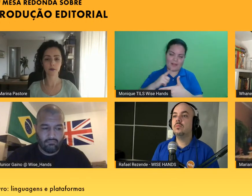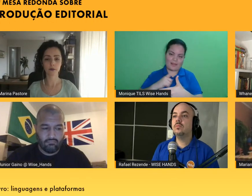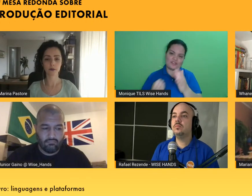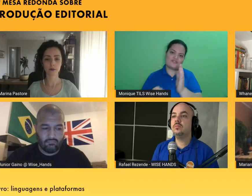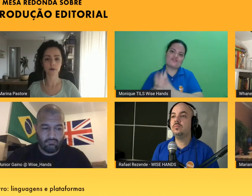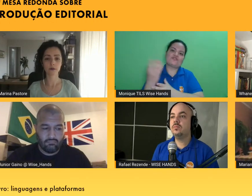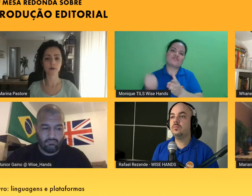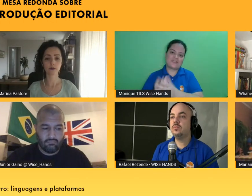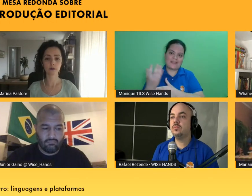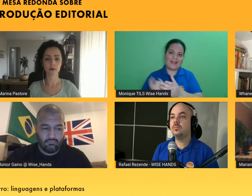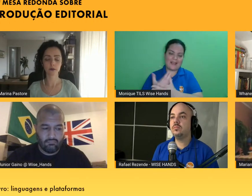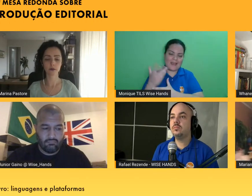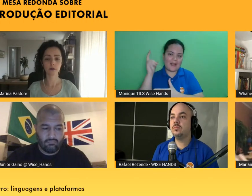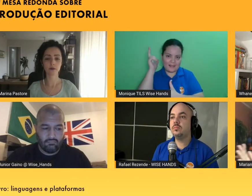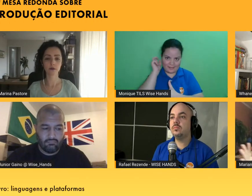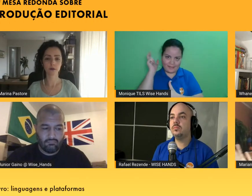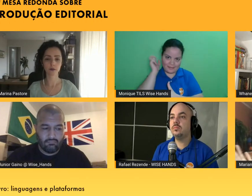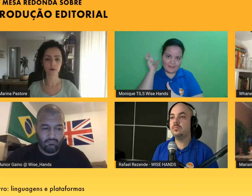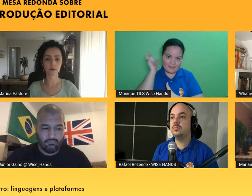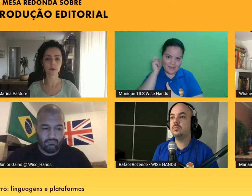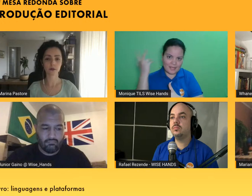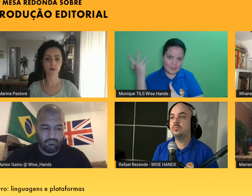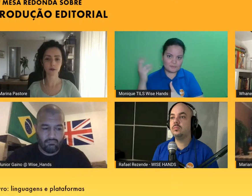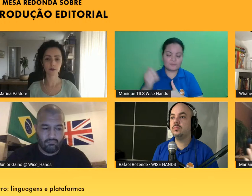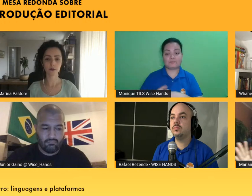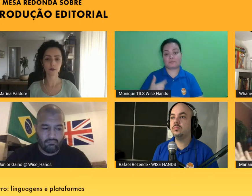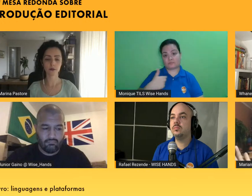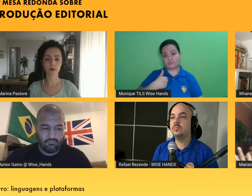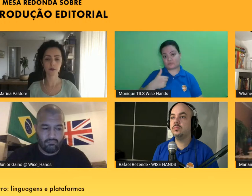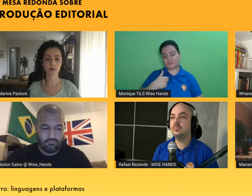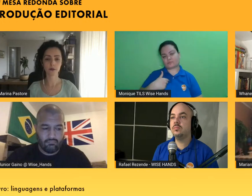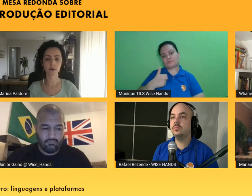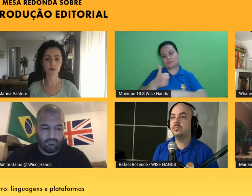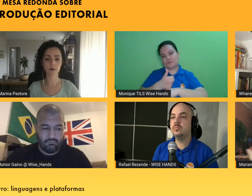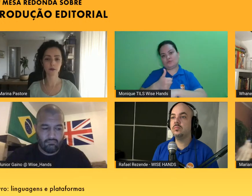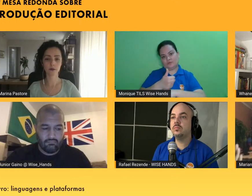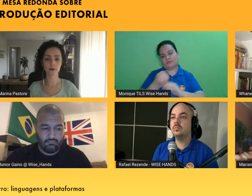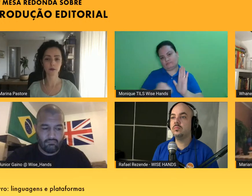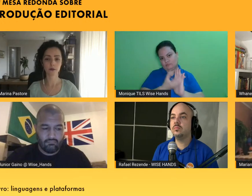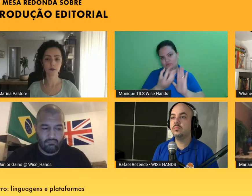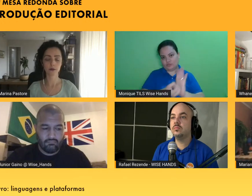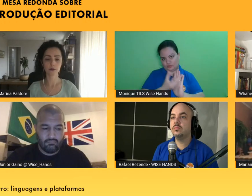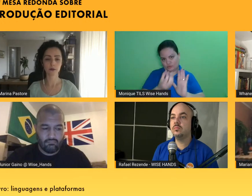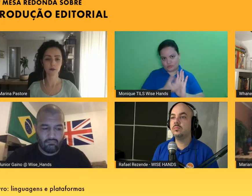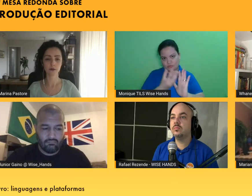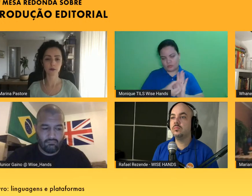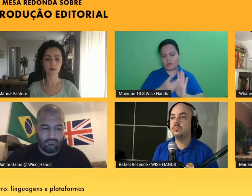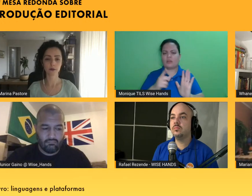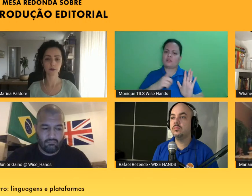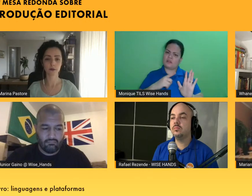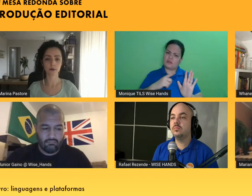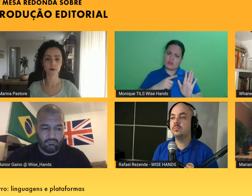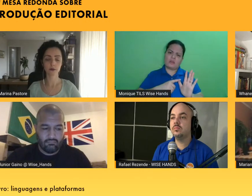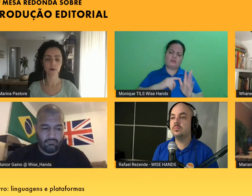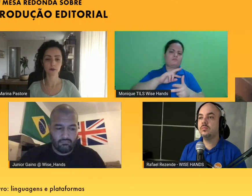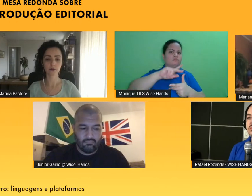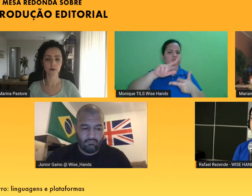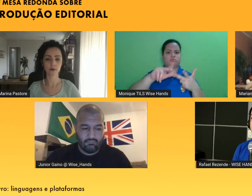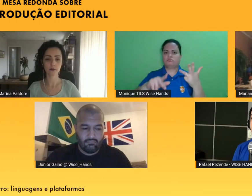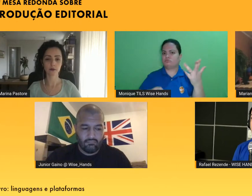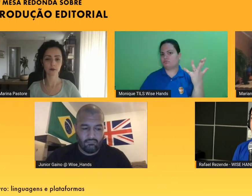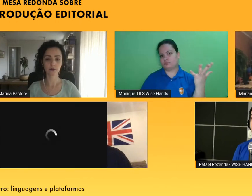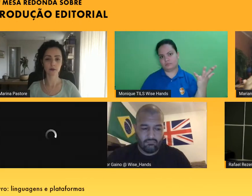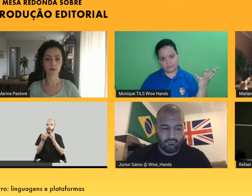a escolha, eu sou editora desses originais, a gente já produziu vários, a gente já produziu